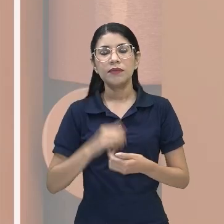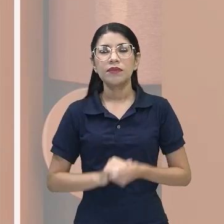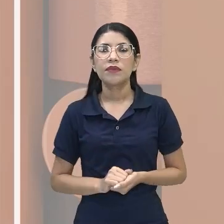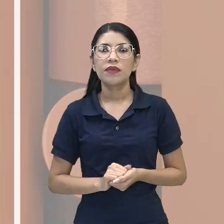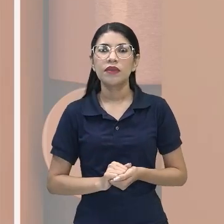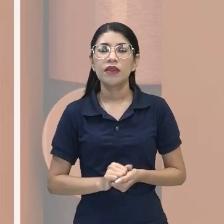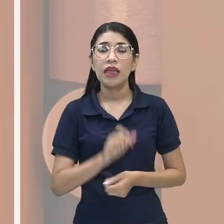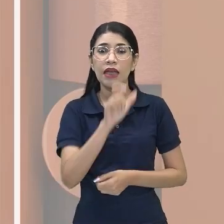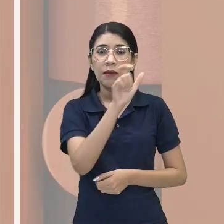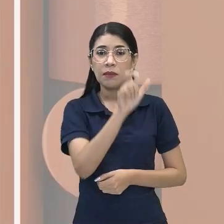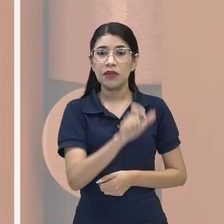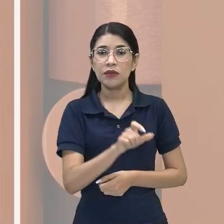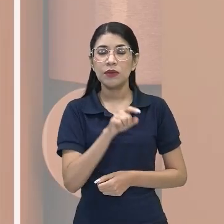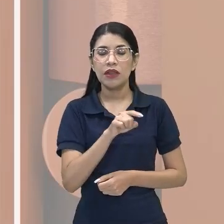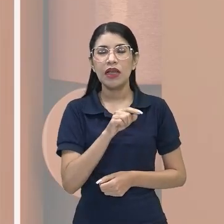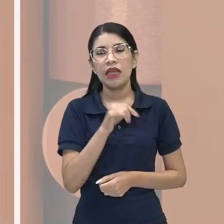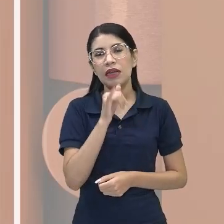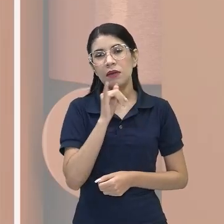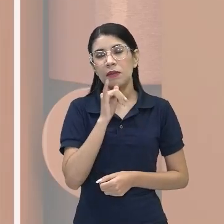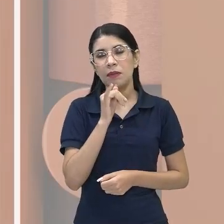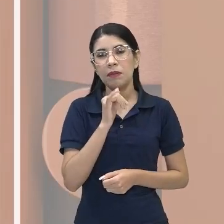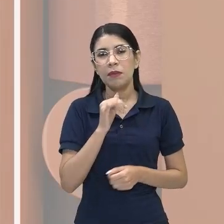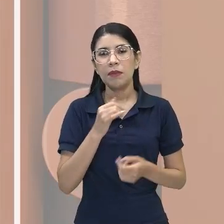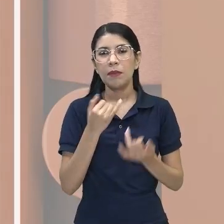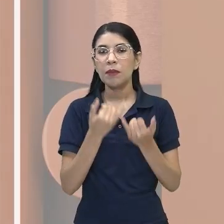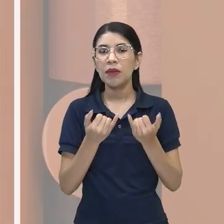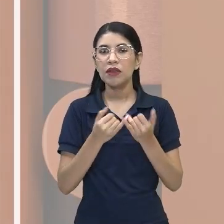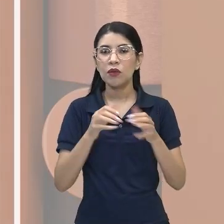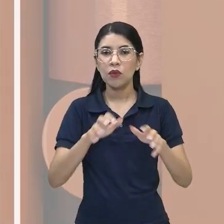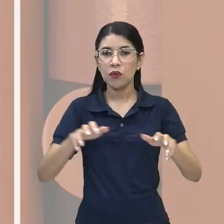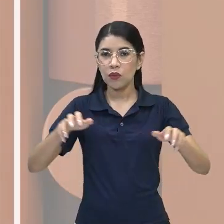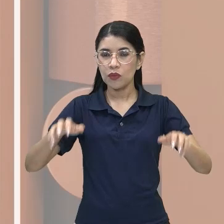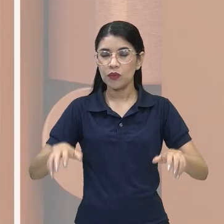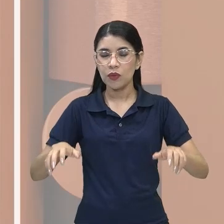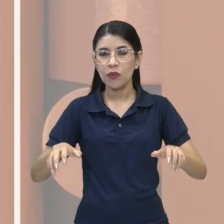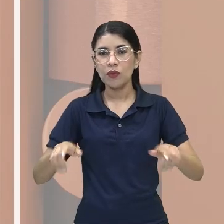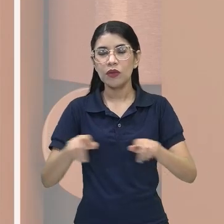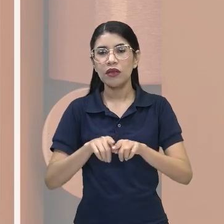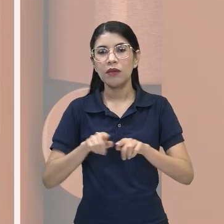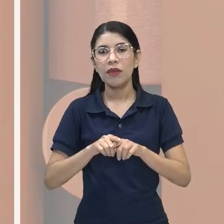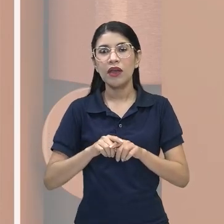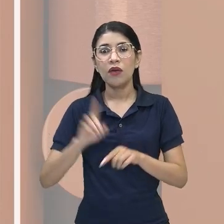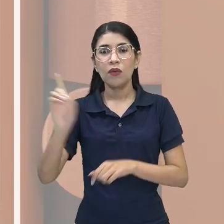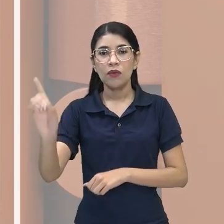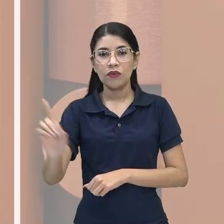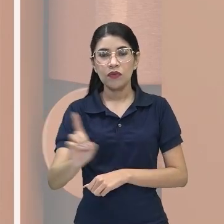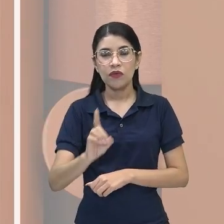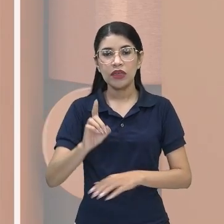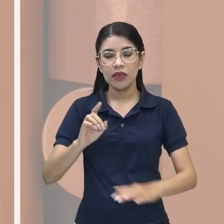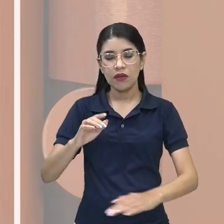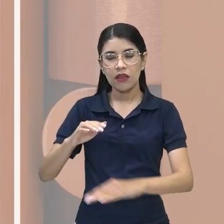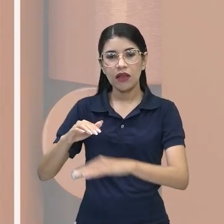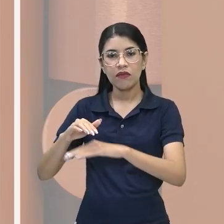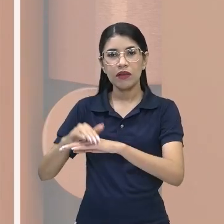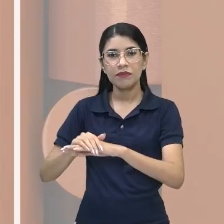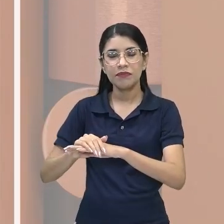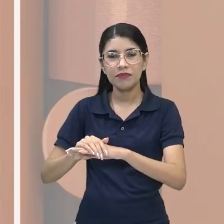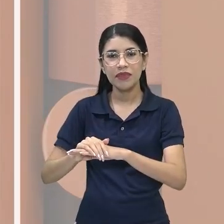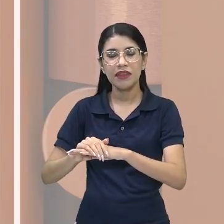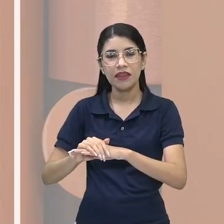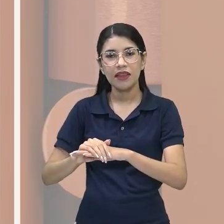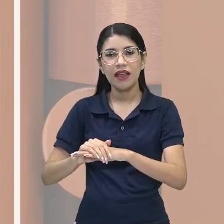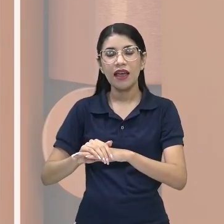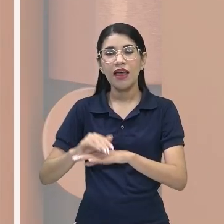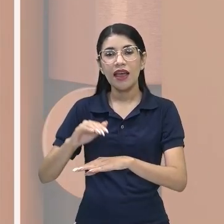feudal sentava em uma espécie de trono, o seu vassalo colocava sua mão por debaixo da coxa do seu